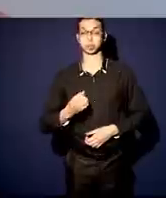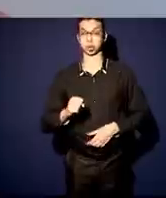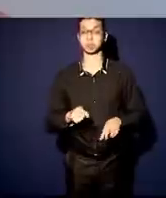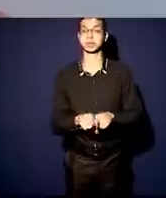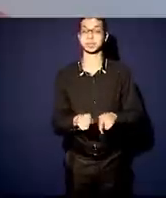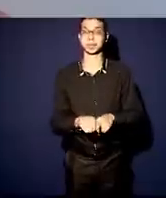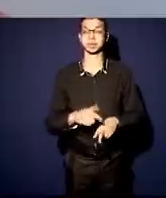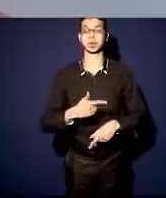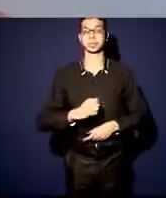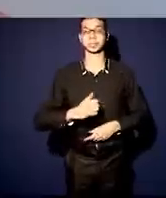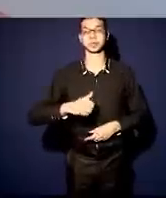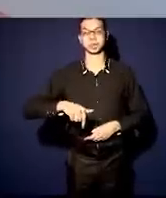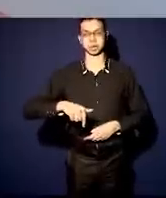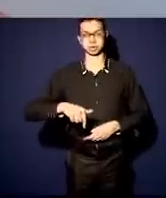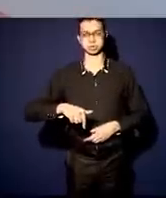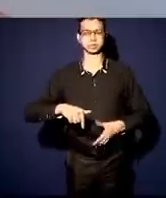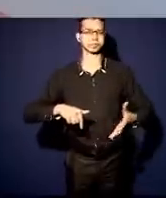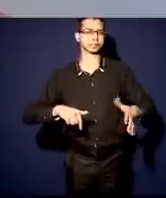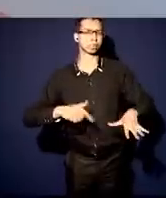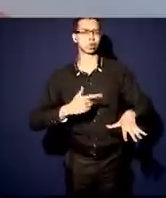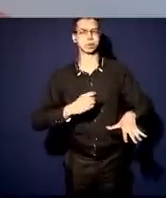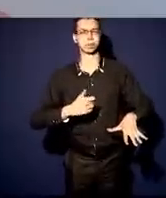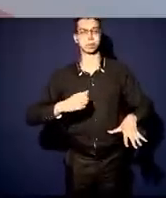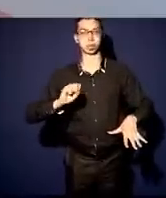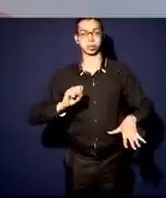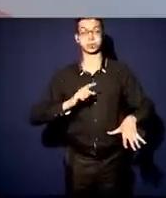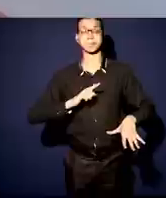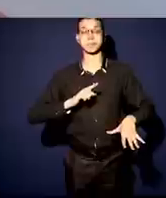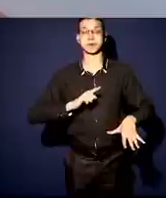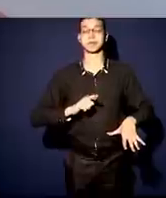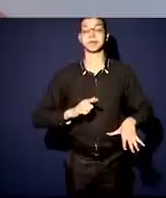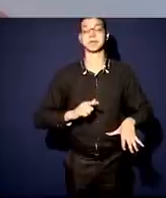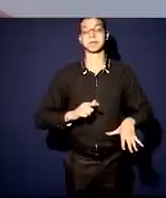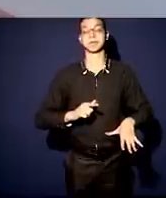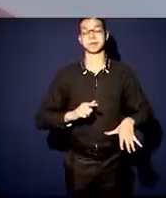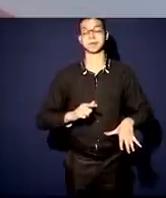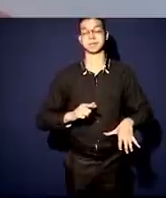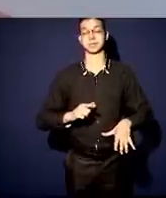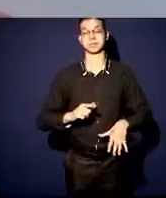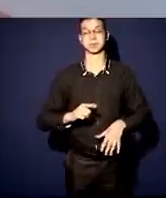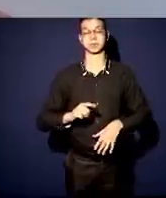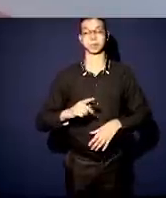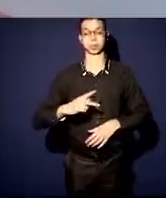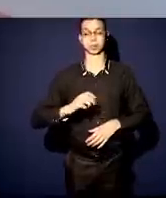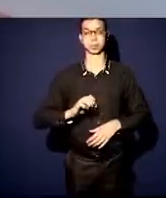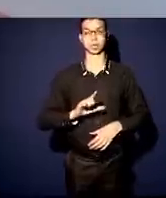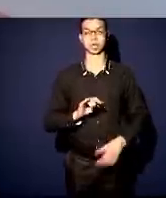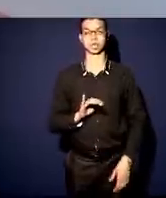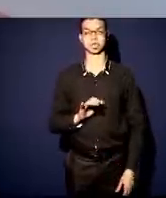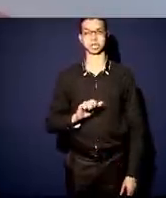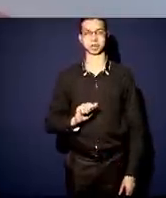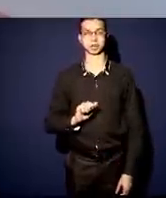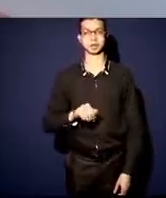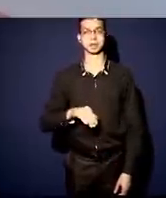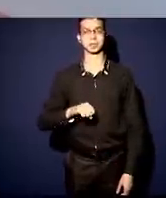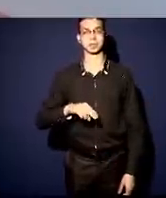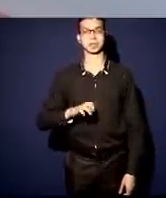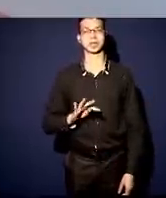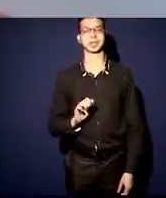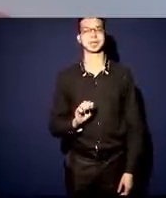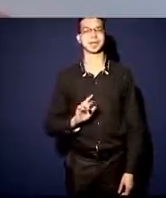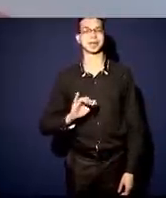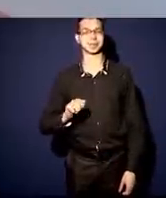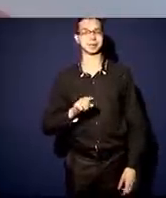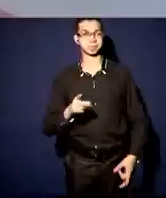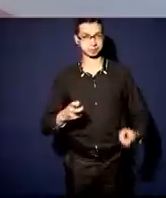17, 18, o Fed também apertou a política monetária, a gente também não viu a taxa de desemprego se